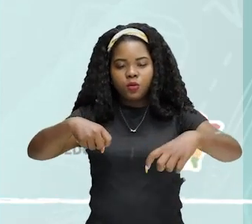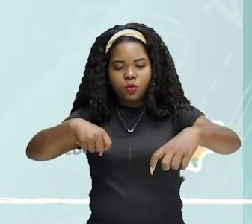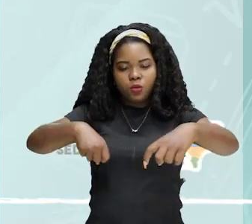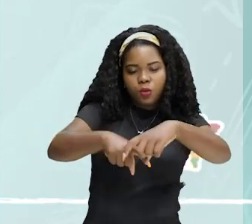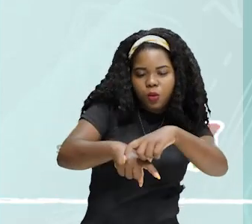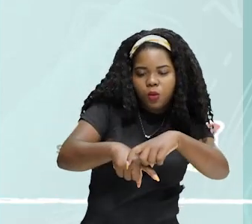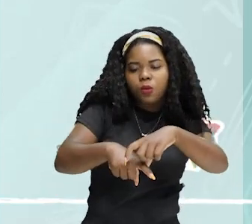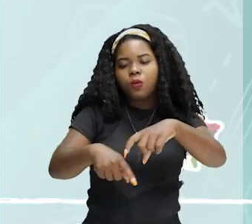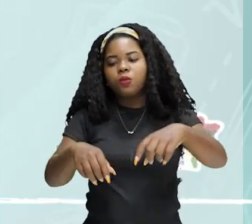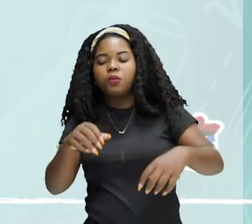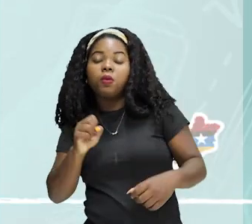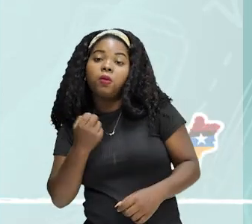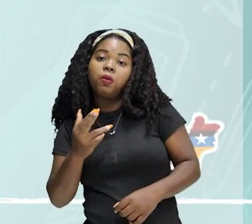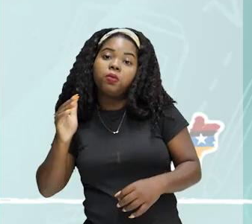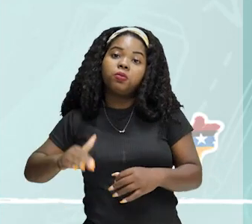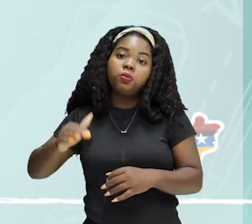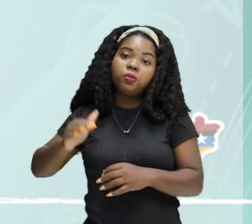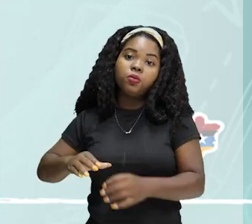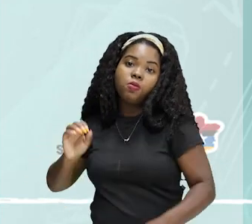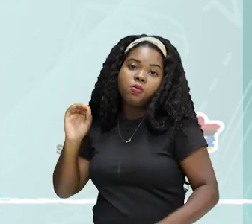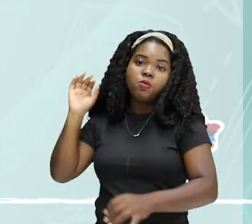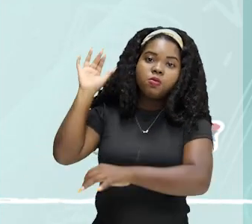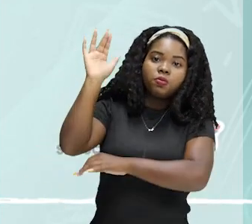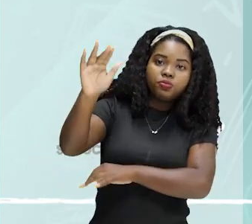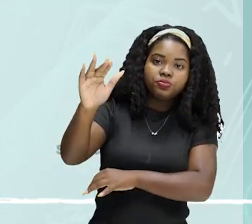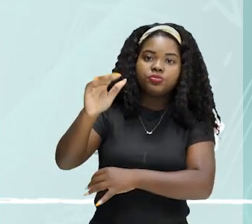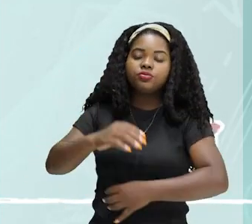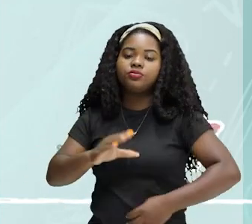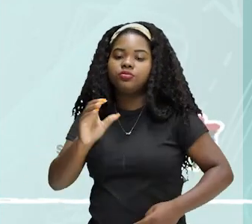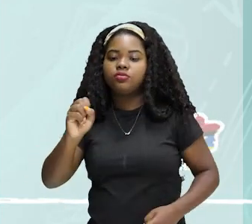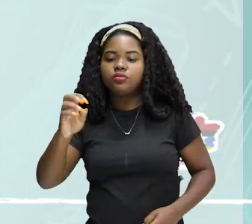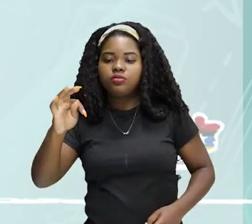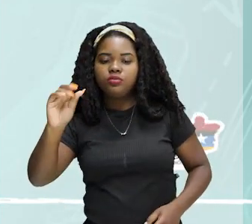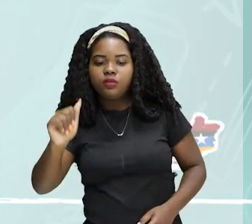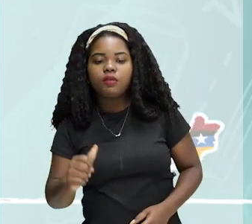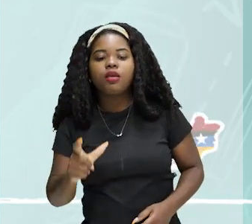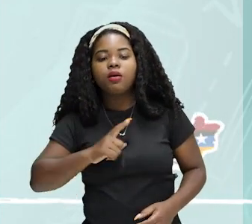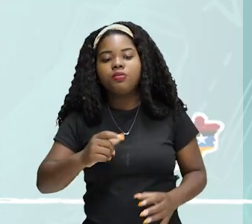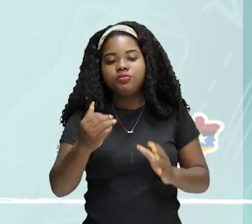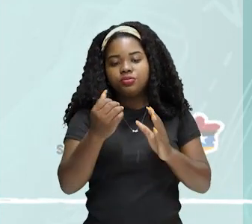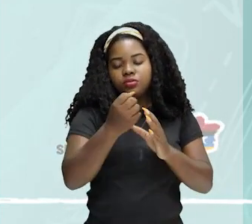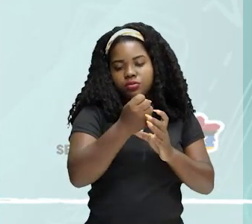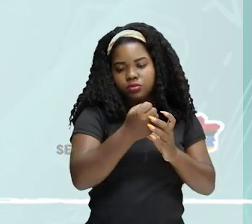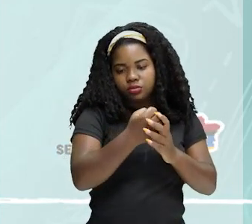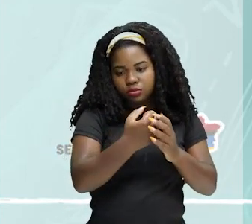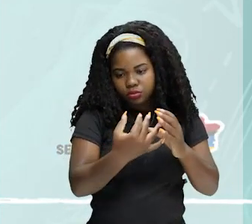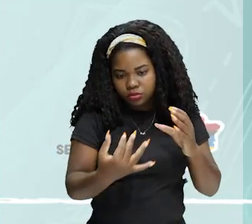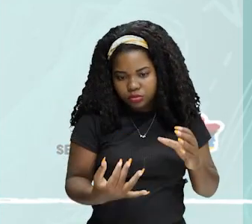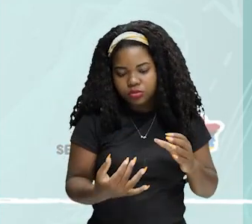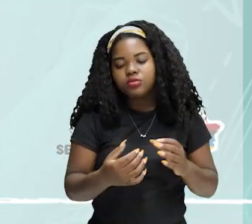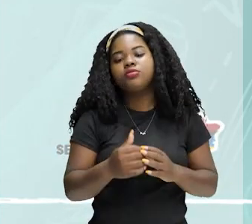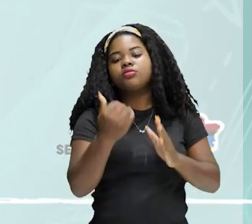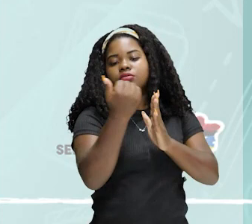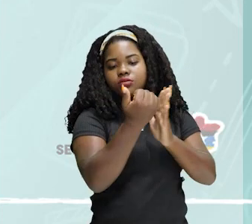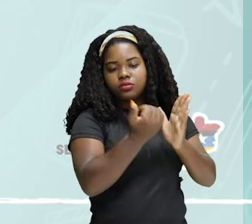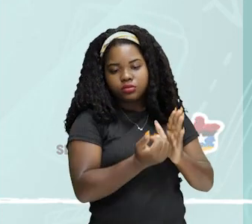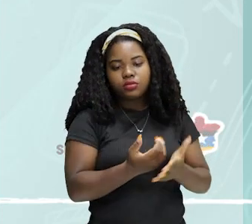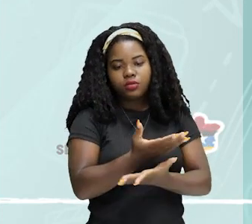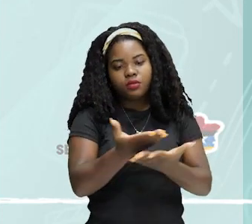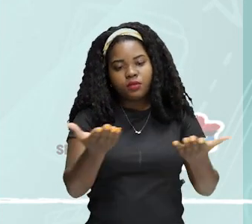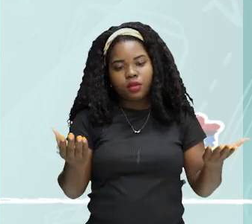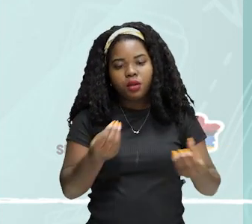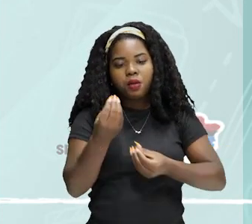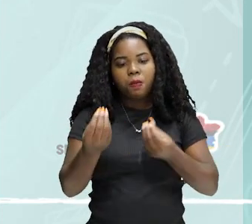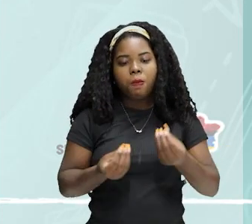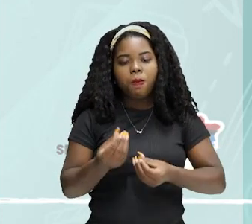cesta. E isso é esporte de invasão. Trouxe aqui a classificação para vocês. Como que os esportes se classificam? Tá aqui,